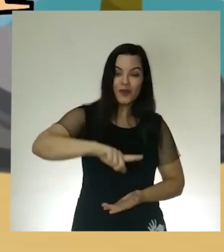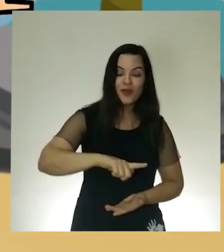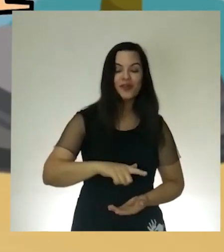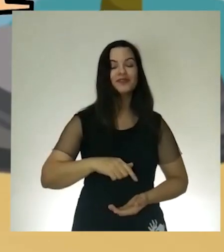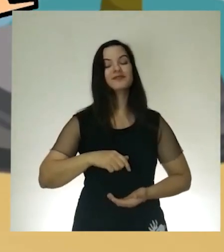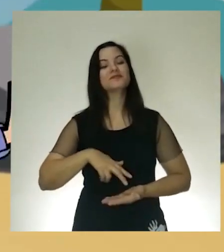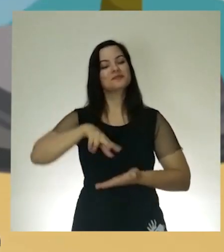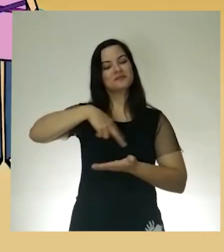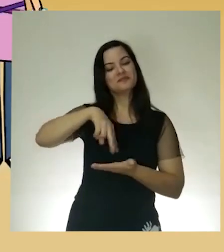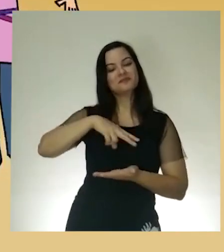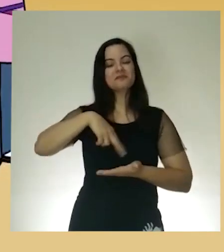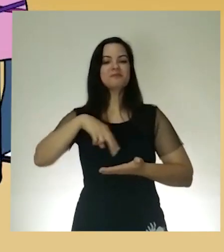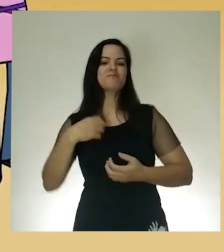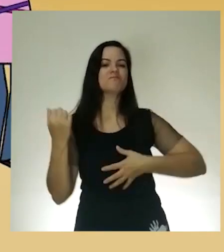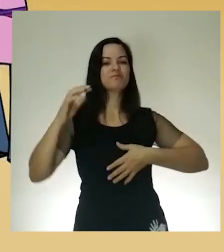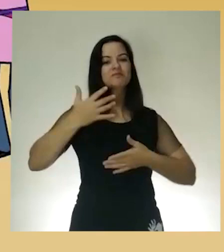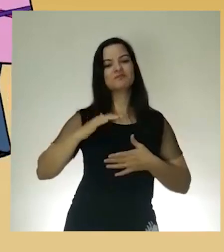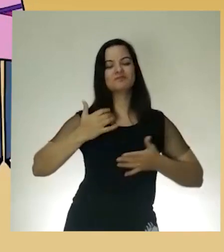De novo!